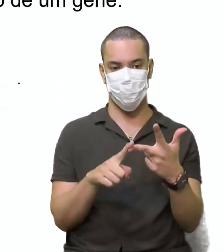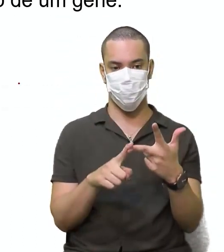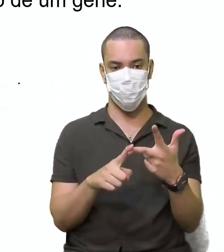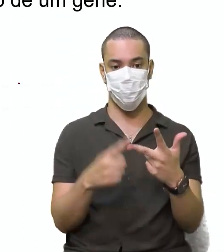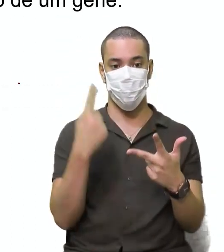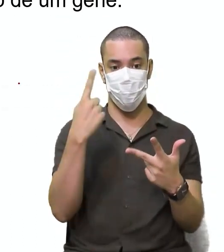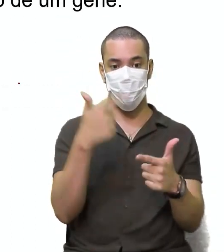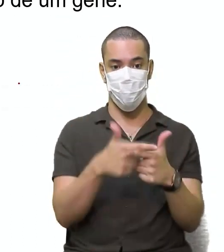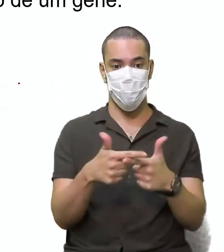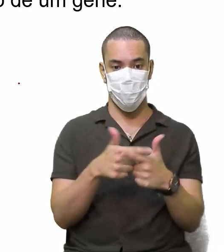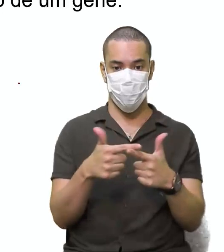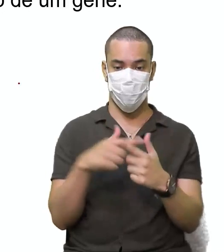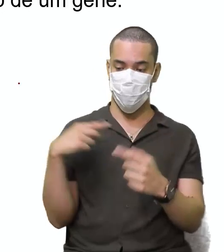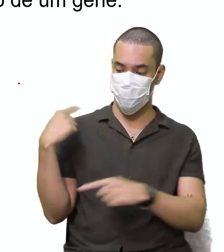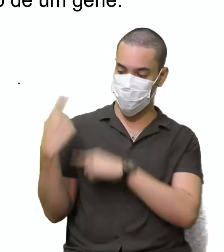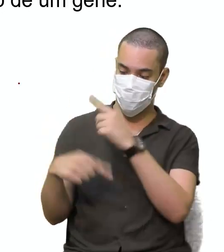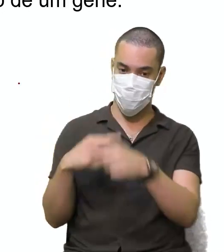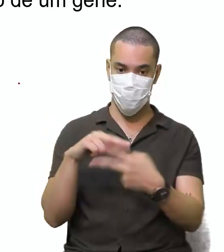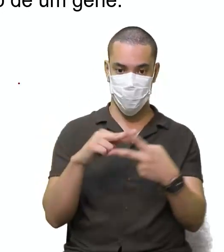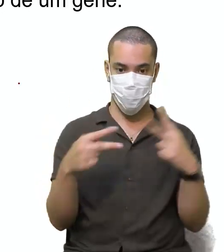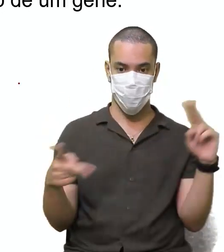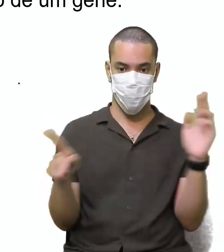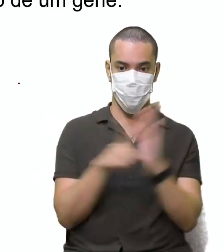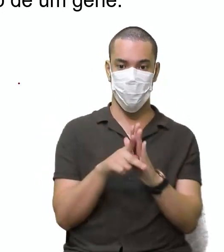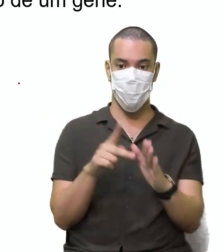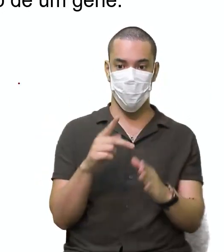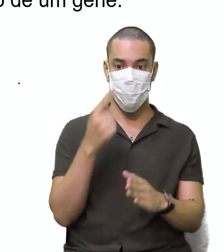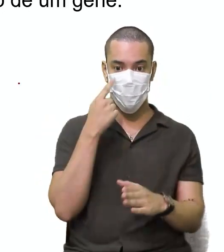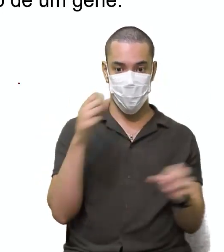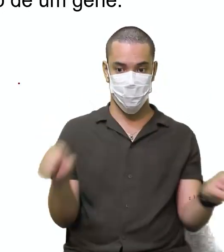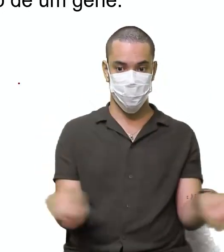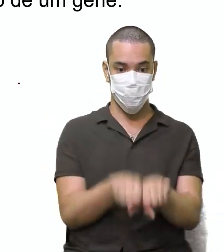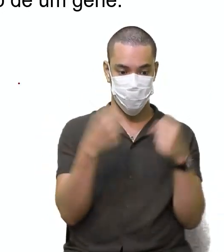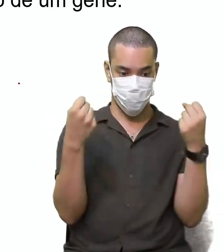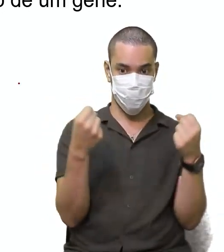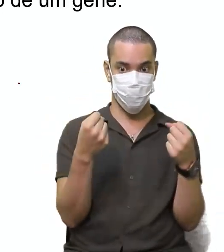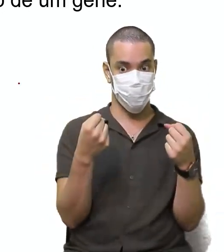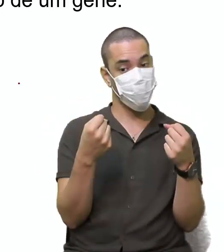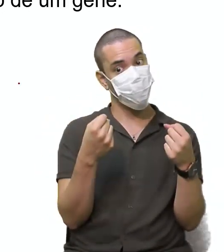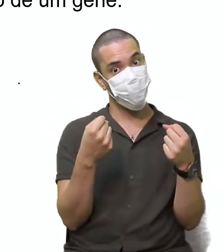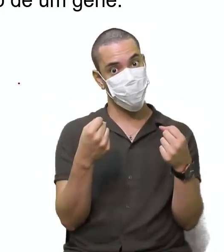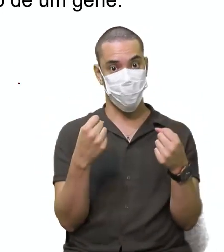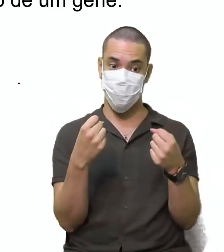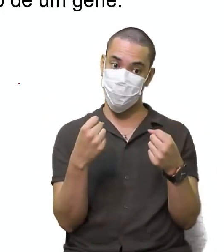problema genético em que se observa o rompimento de um gene. Nossa.